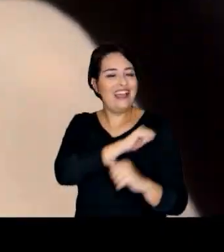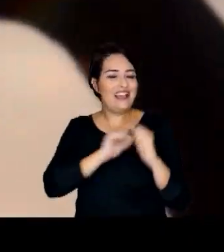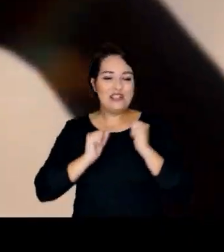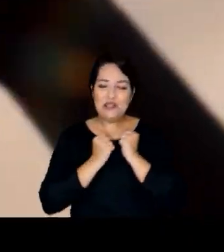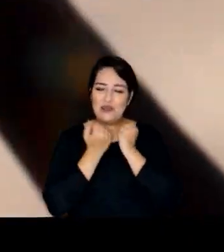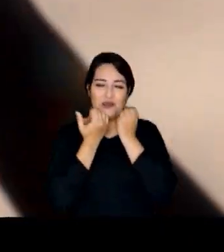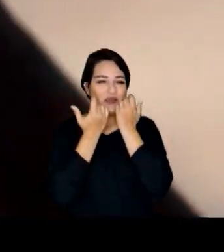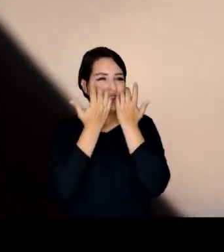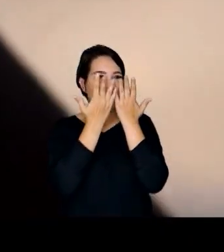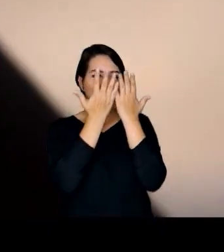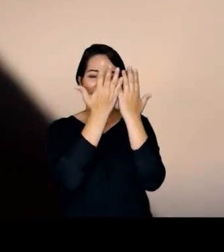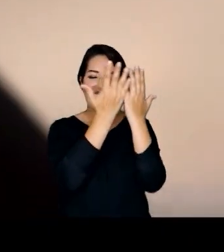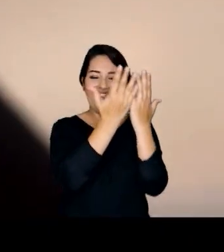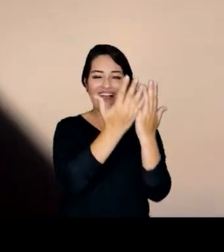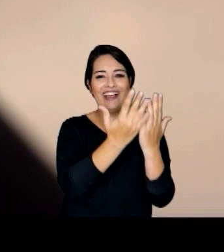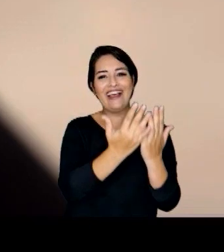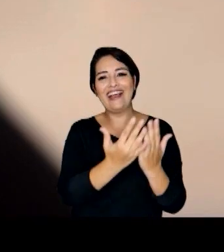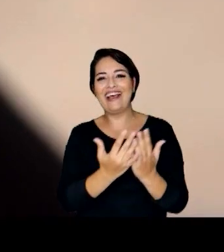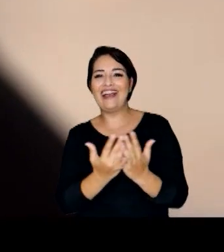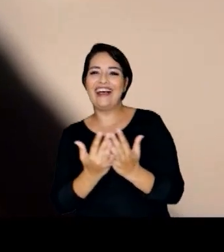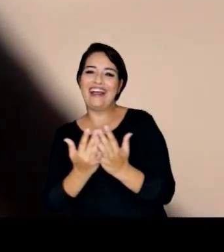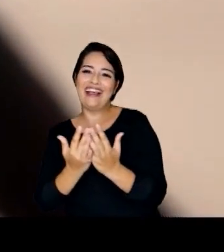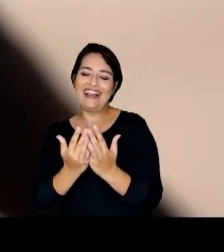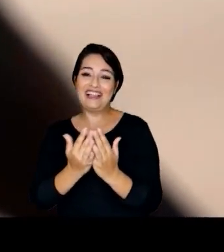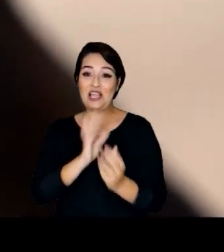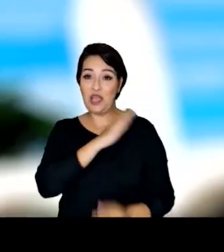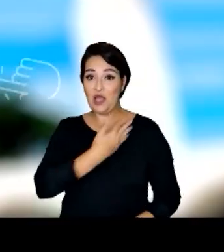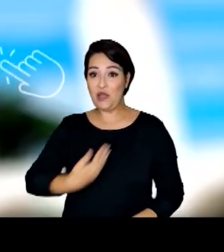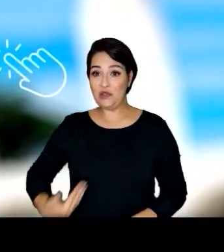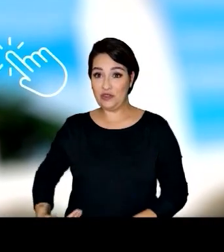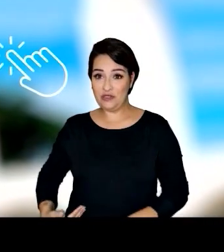de Janeiro vem se apaixonar